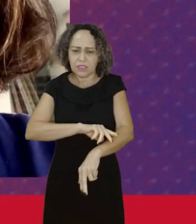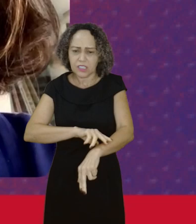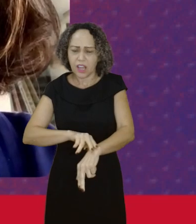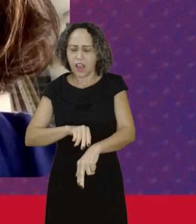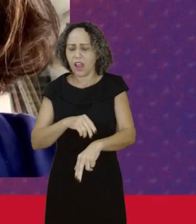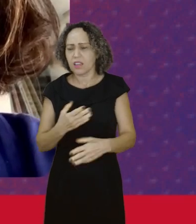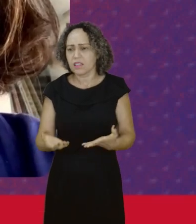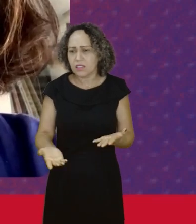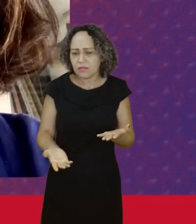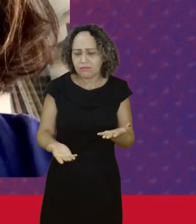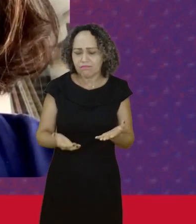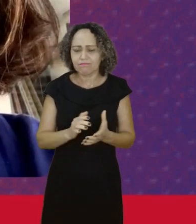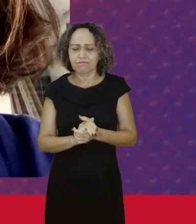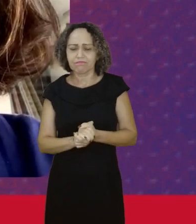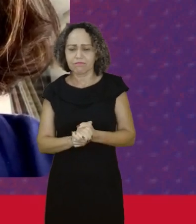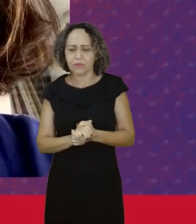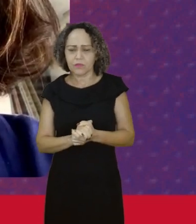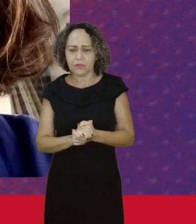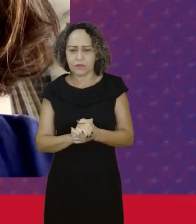educacionais sobre